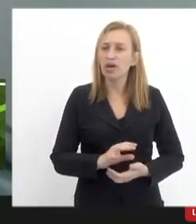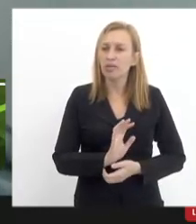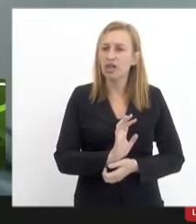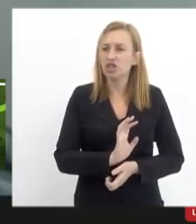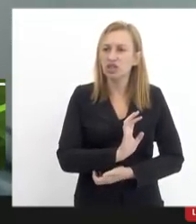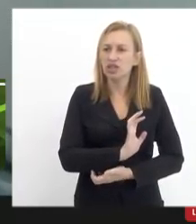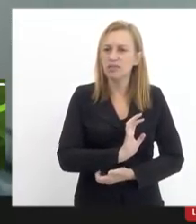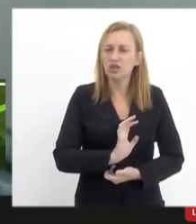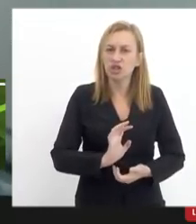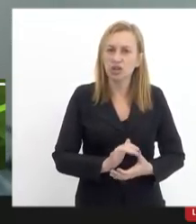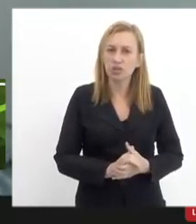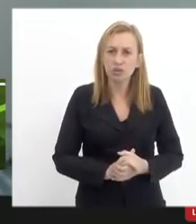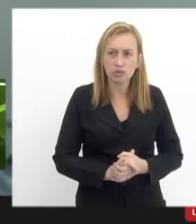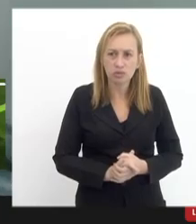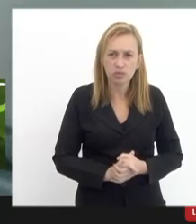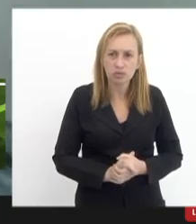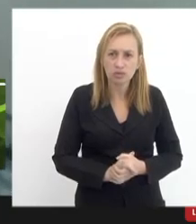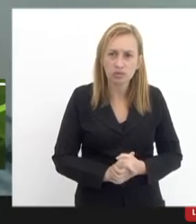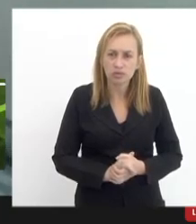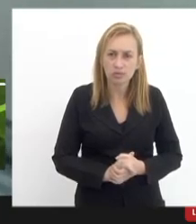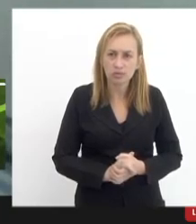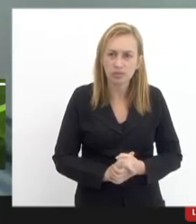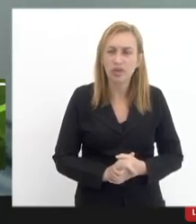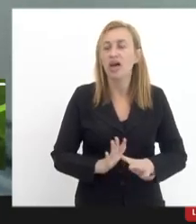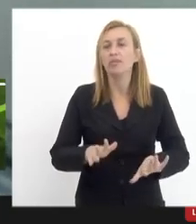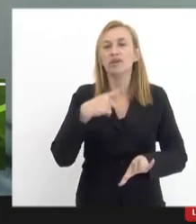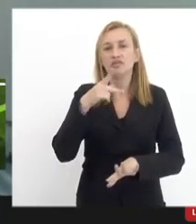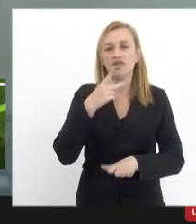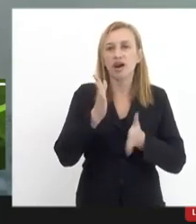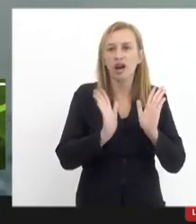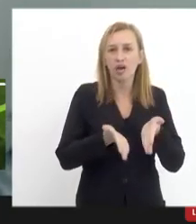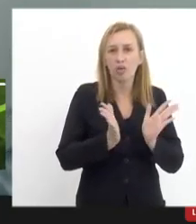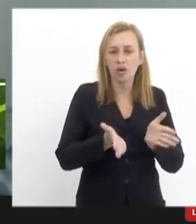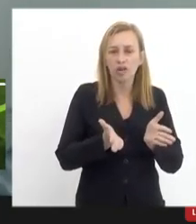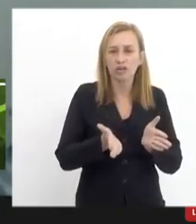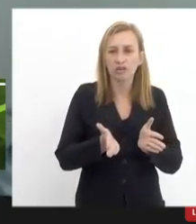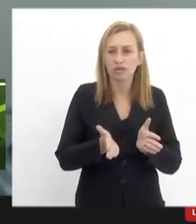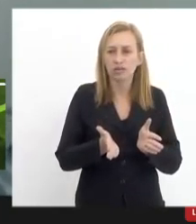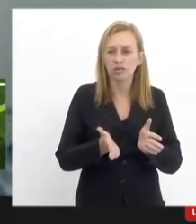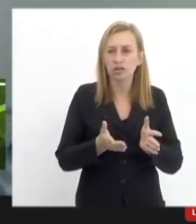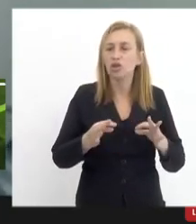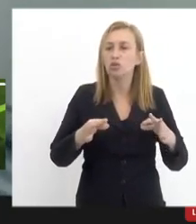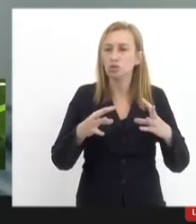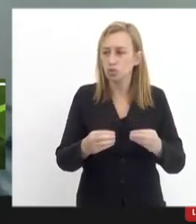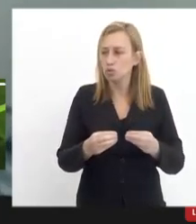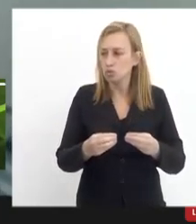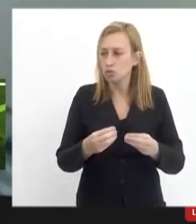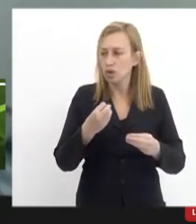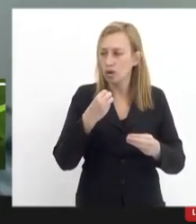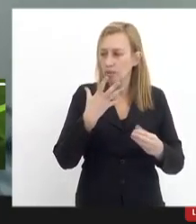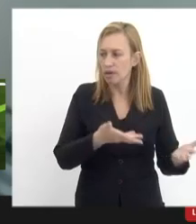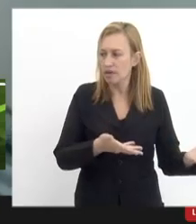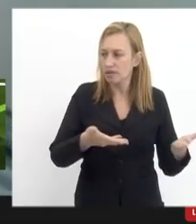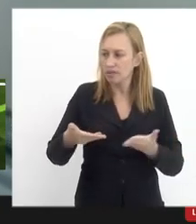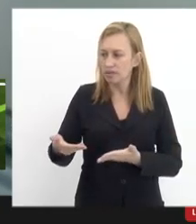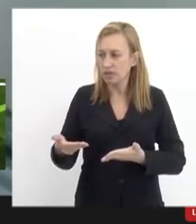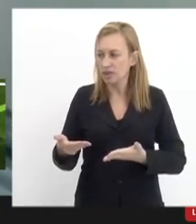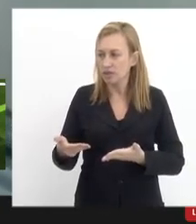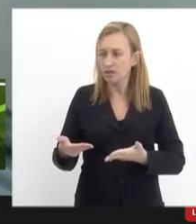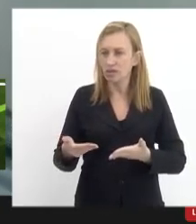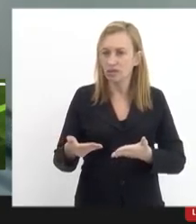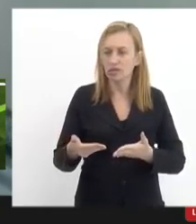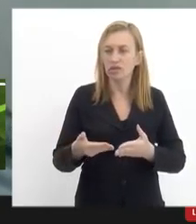terem conhecimento, né? Então, assim, a minha fala agora é de que tudo é bem-vindo e eu acho que realmente os detentores